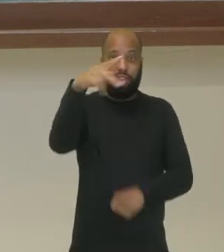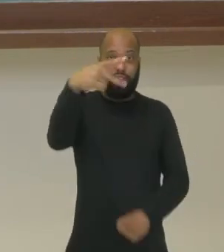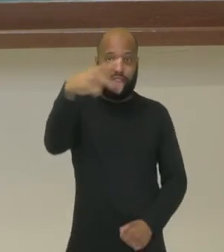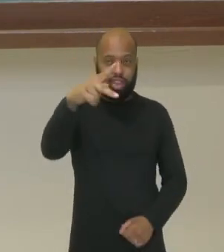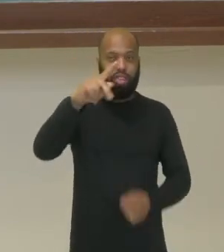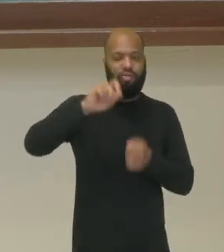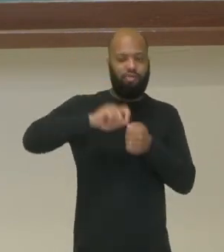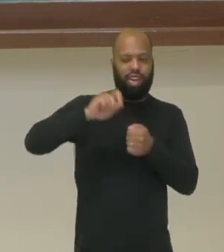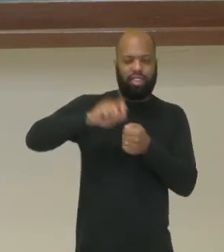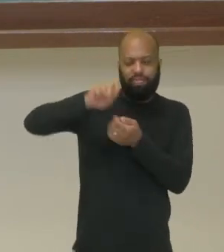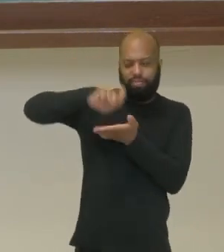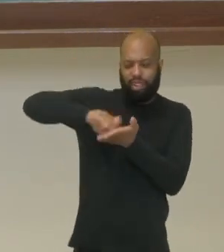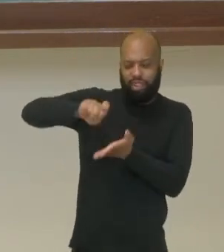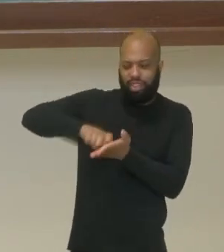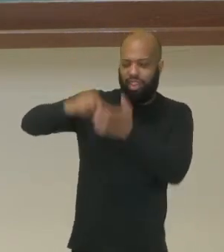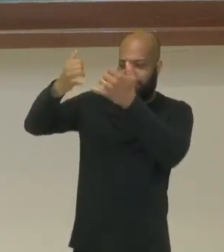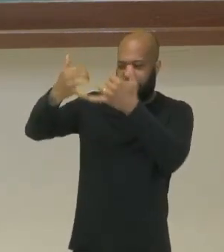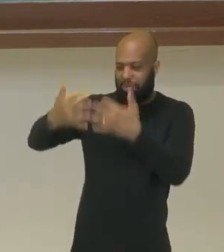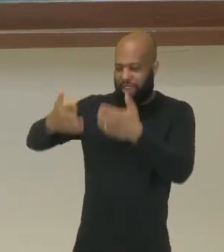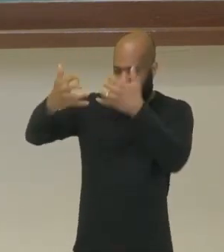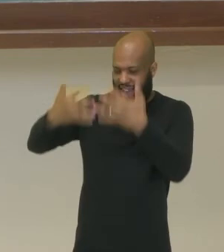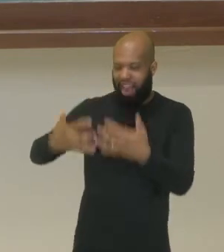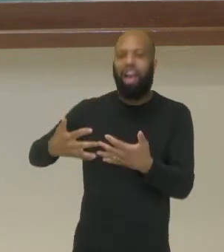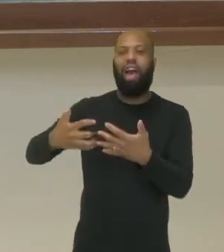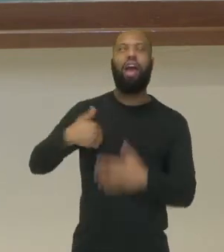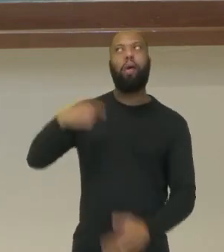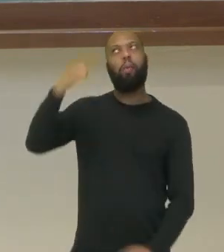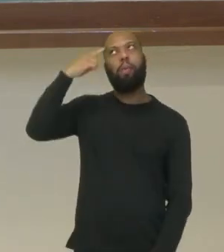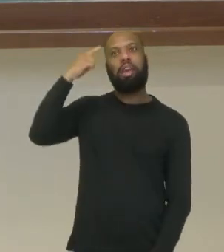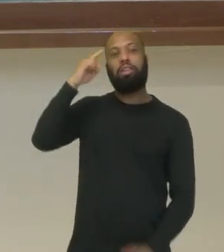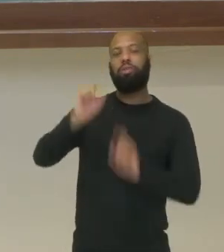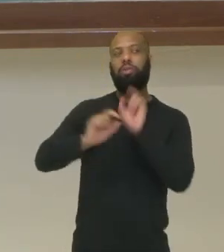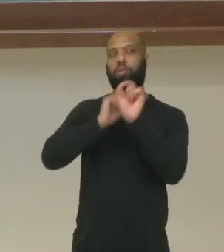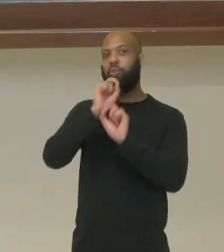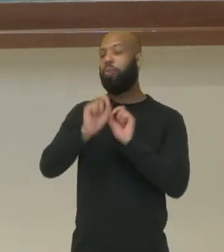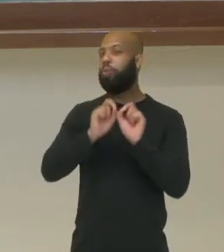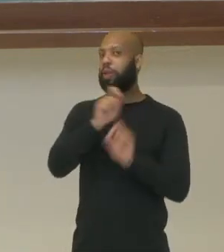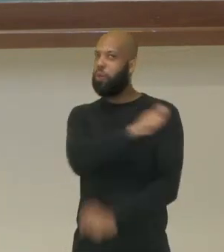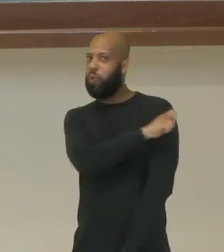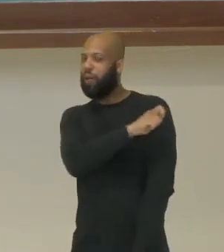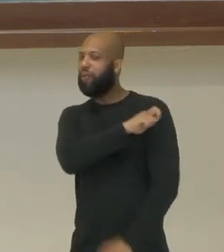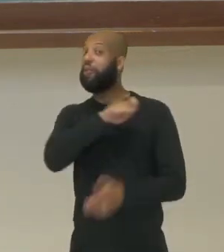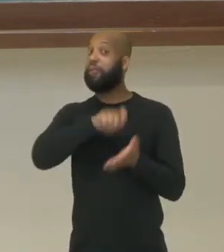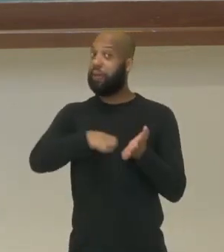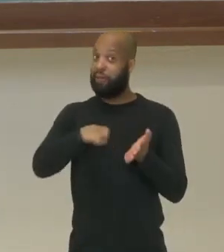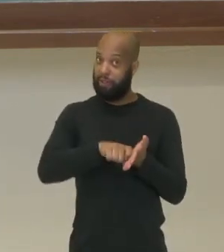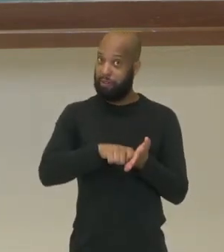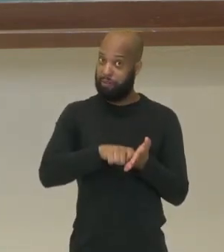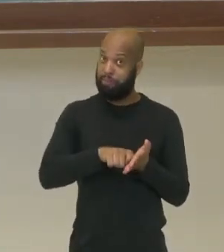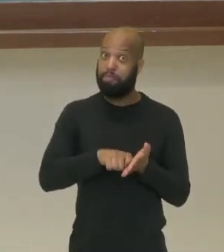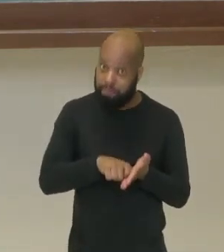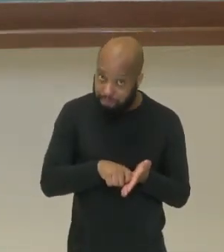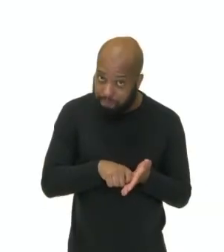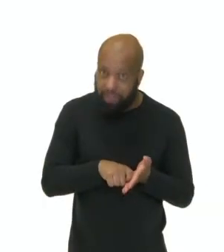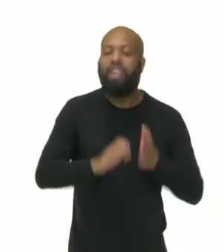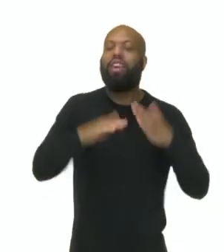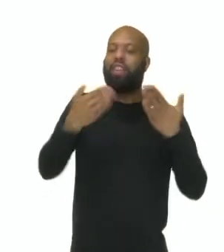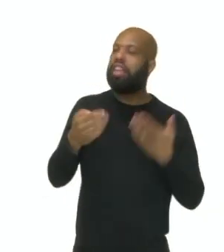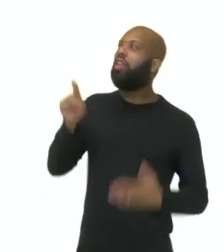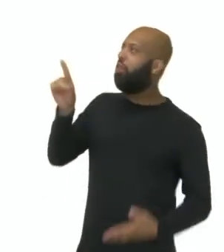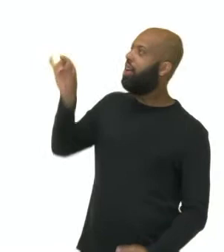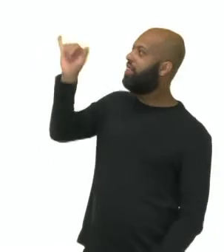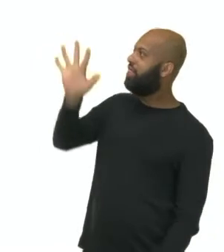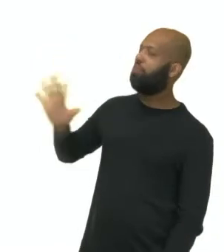vocês descreverem, anotarem, eu já fico pensando, né, o que será que eles anotaram, né? Então, essa imagem, né, uma